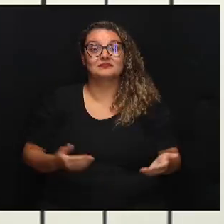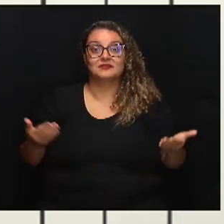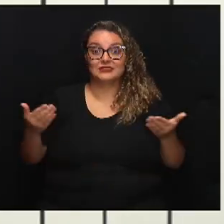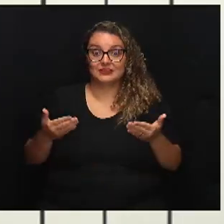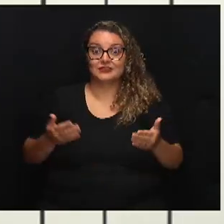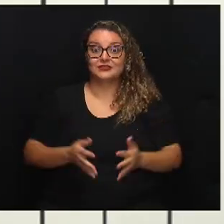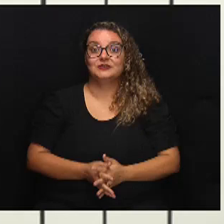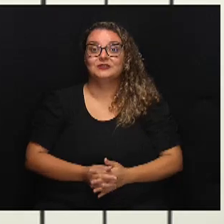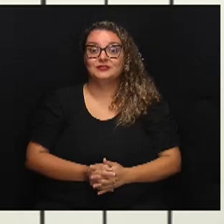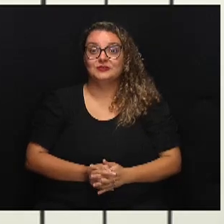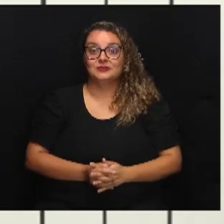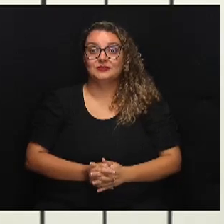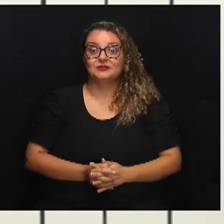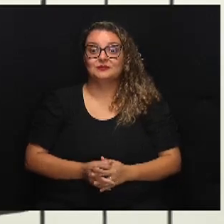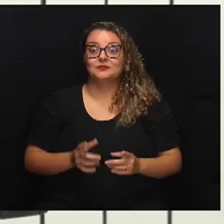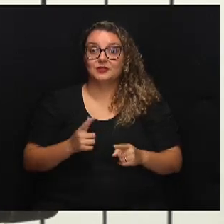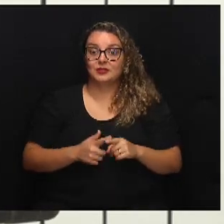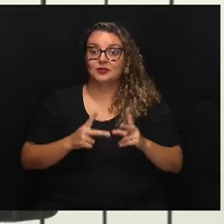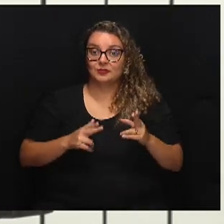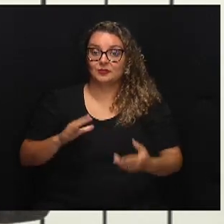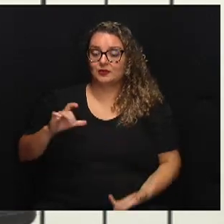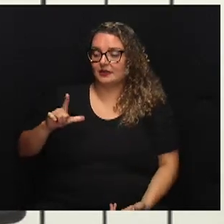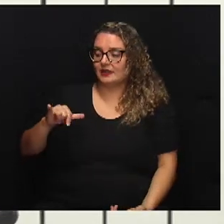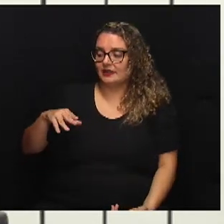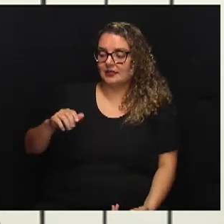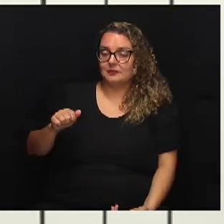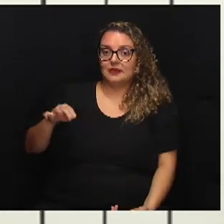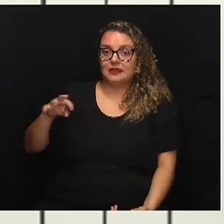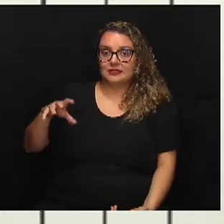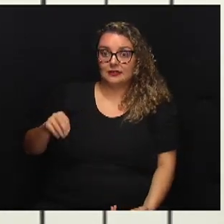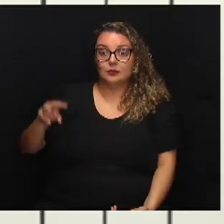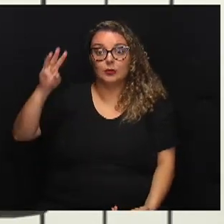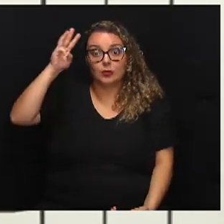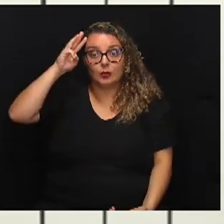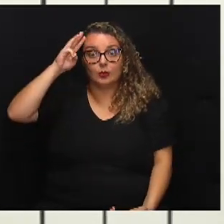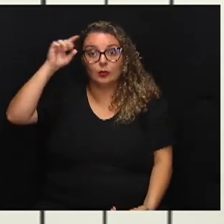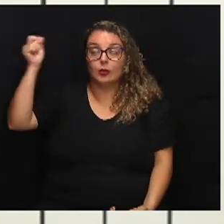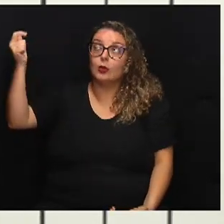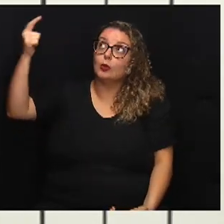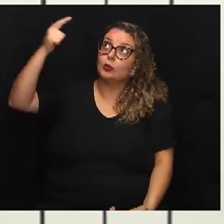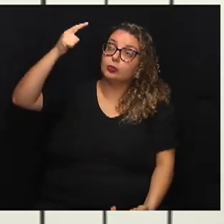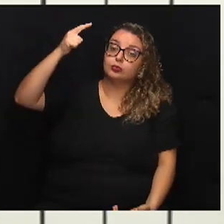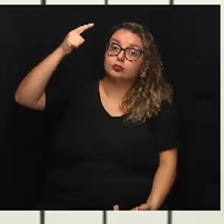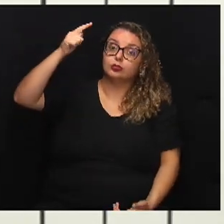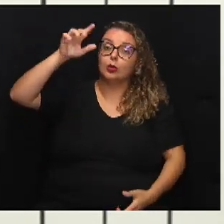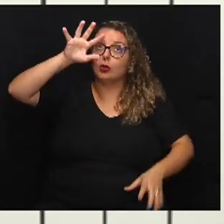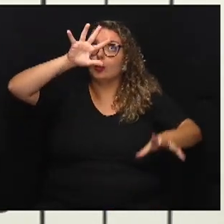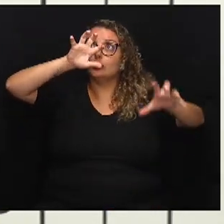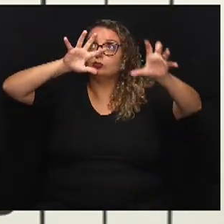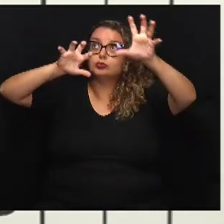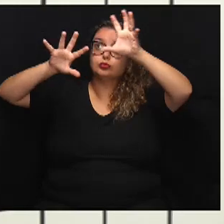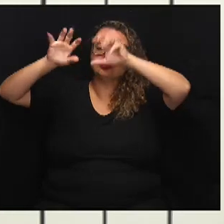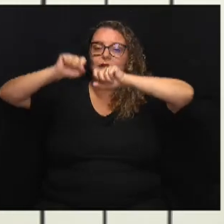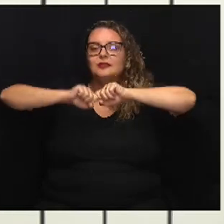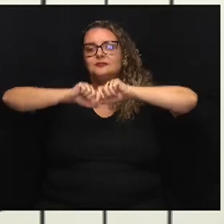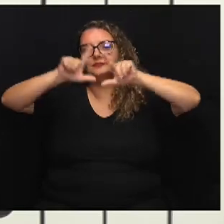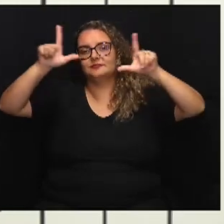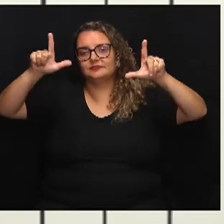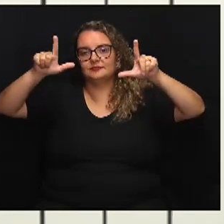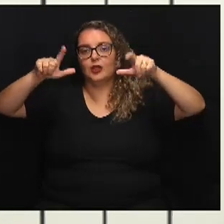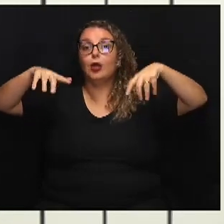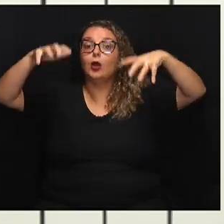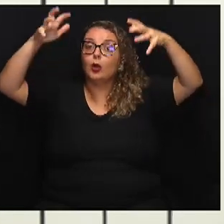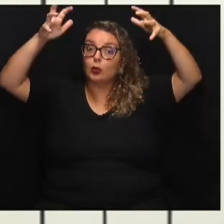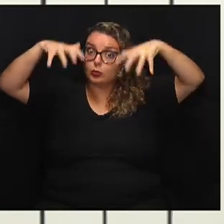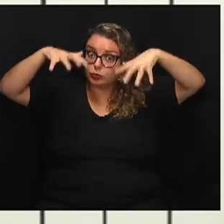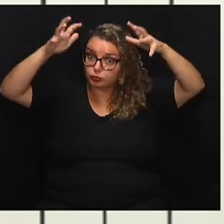hoje, porque de acordo com o clima-tempo, a terça-feira será de sol e aumento de nuvens de manhã, com pancadas